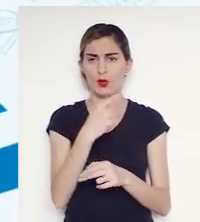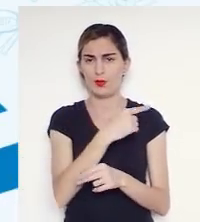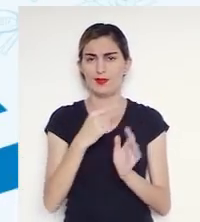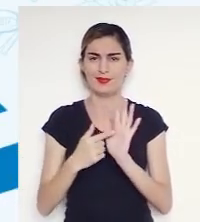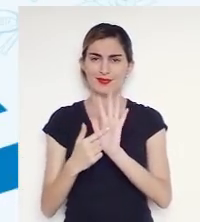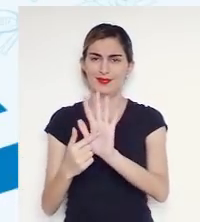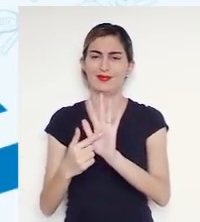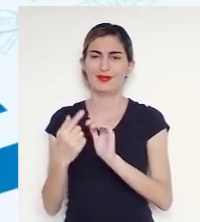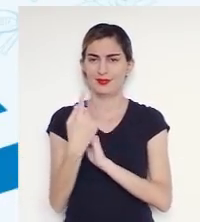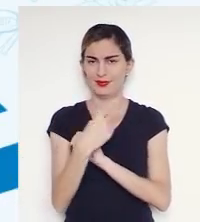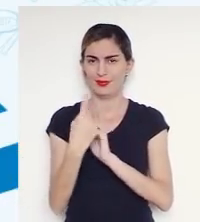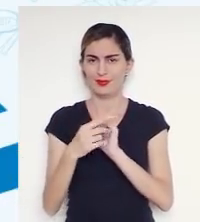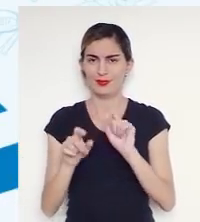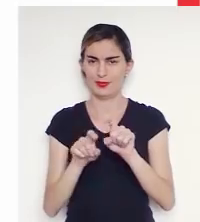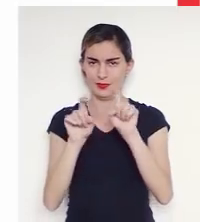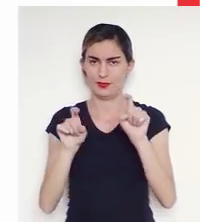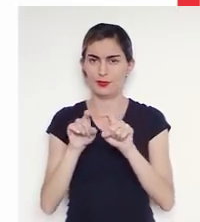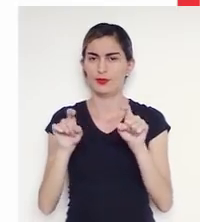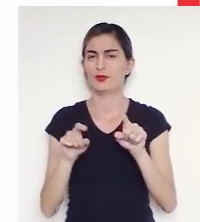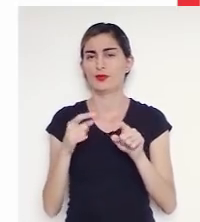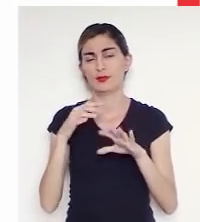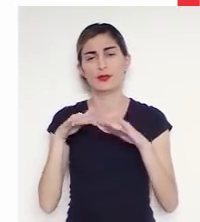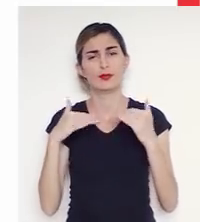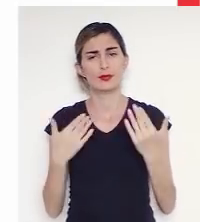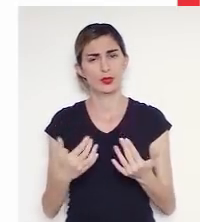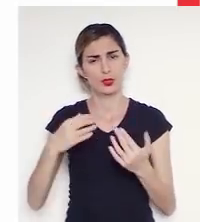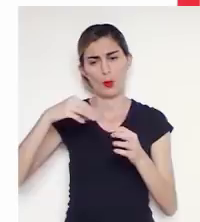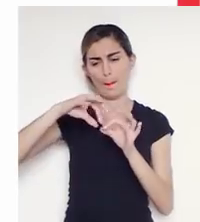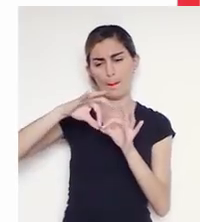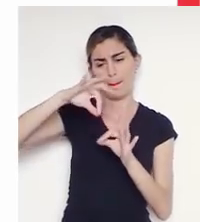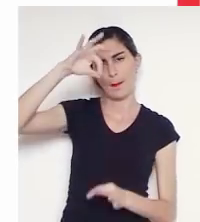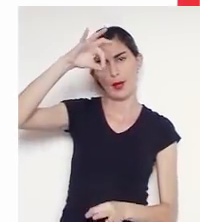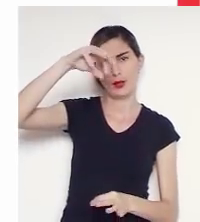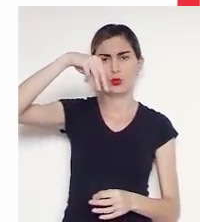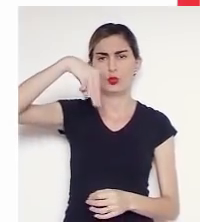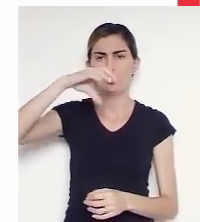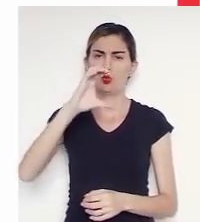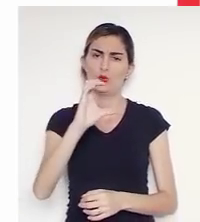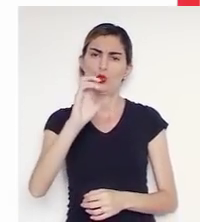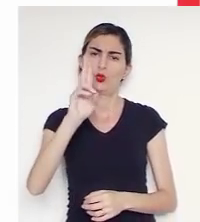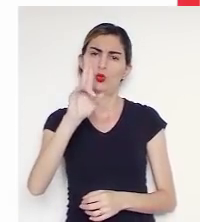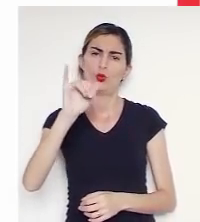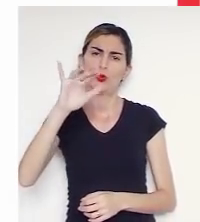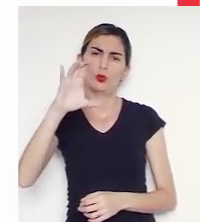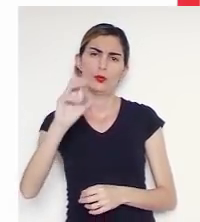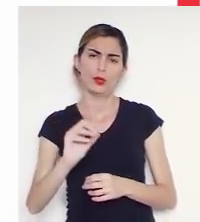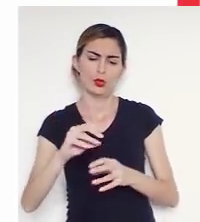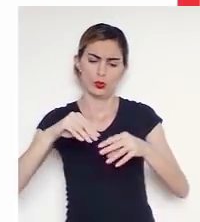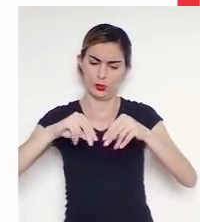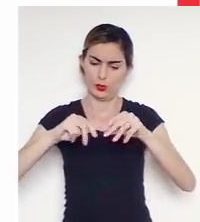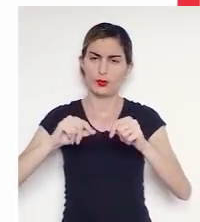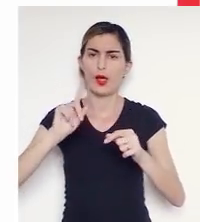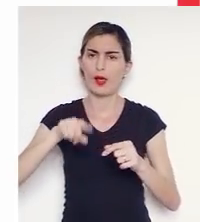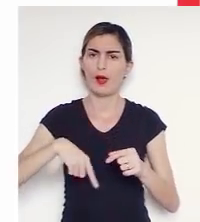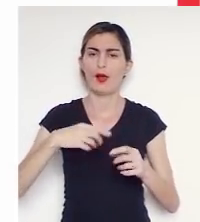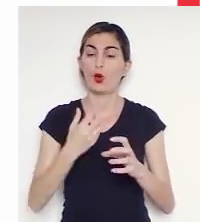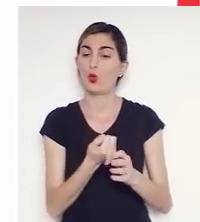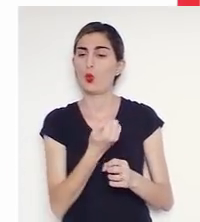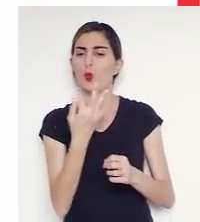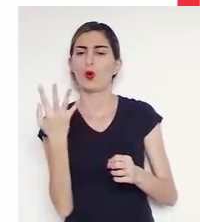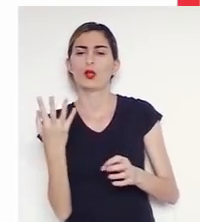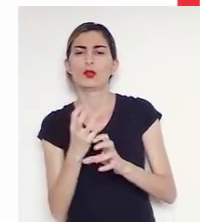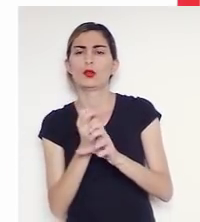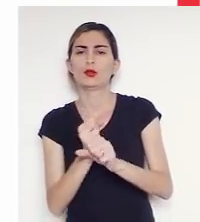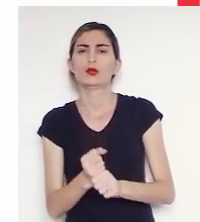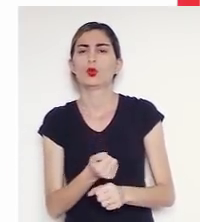aparece na tela do seu computador. Então, 1 metro cúbico de areia seria justamente a